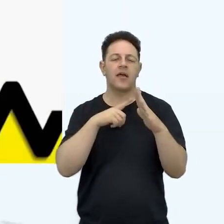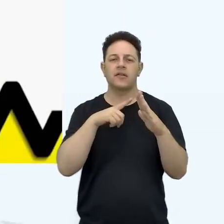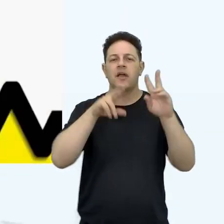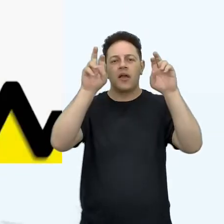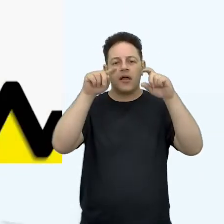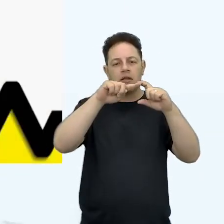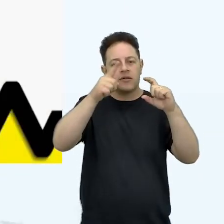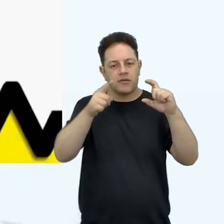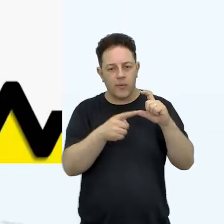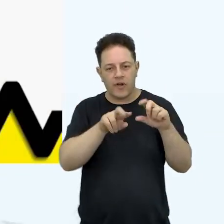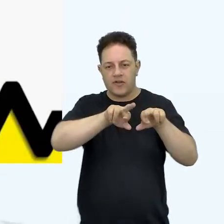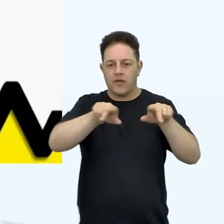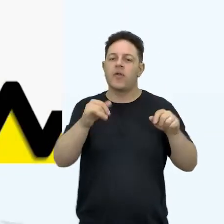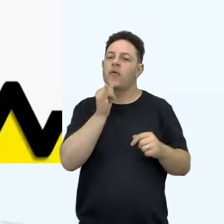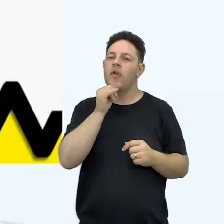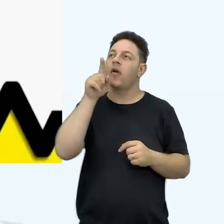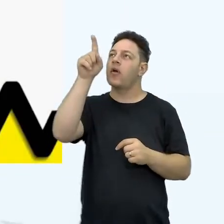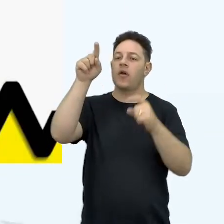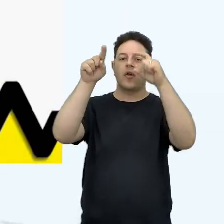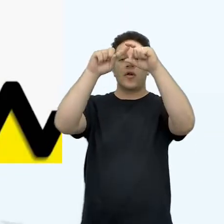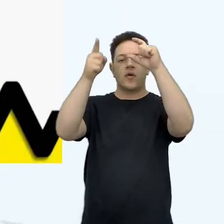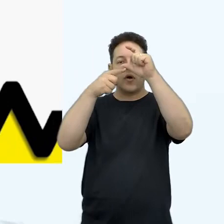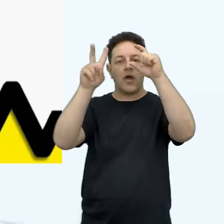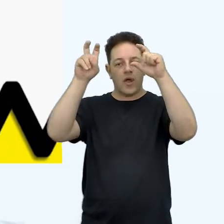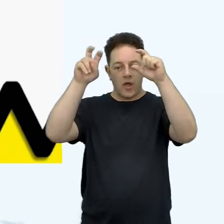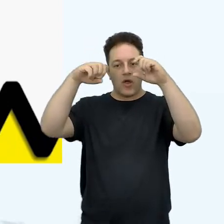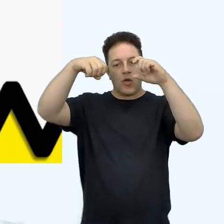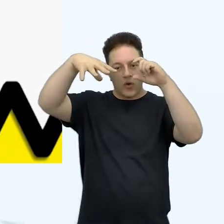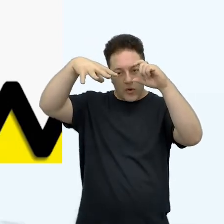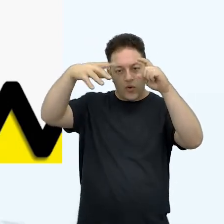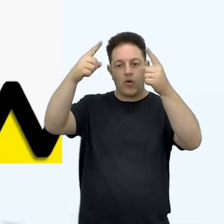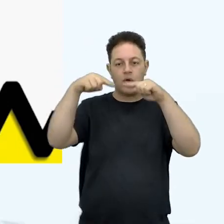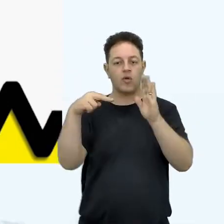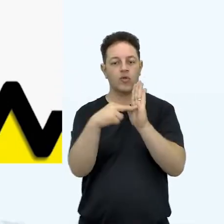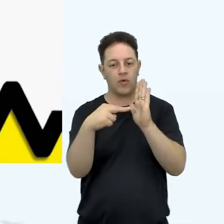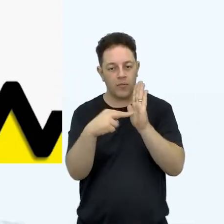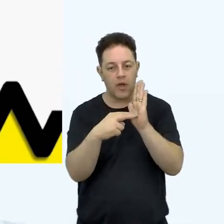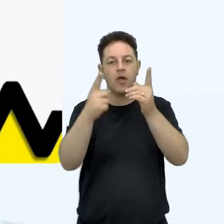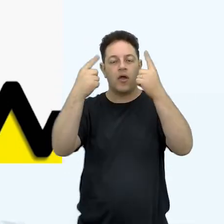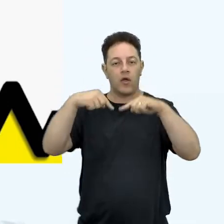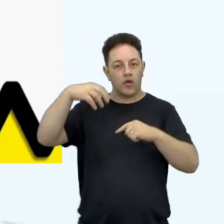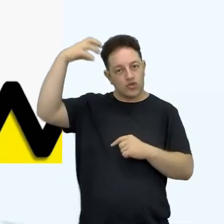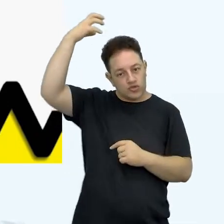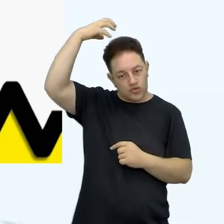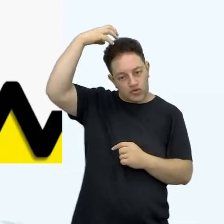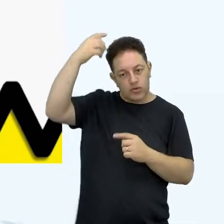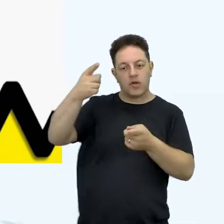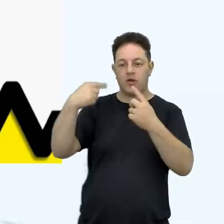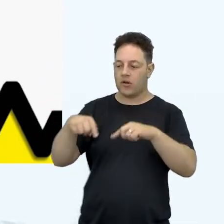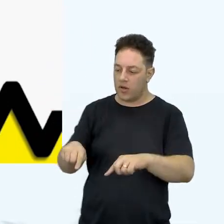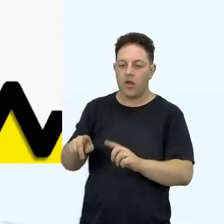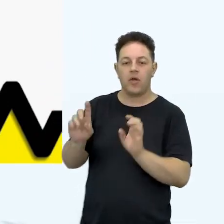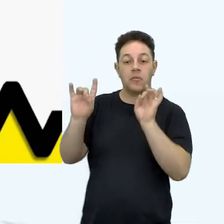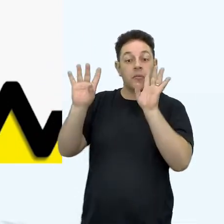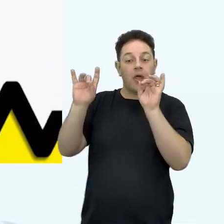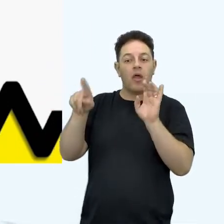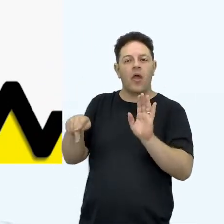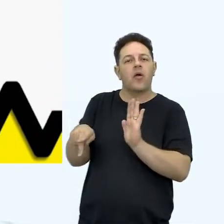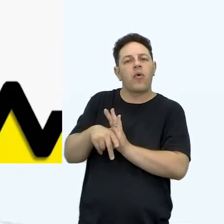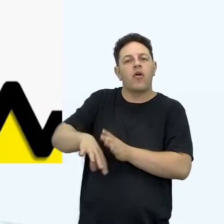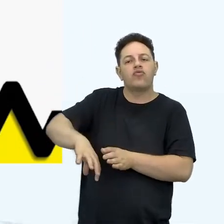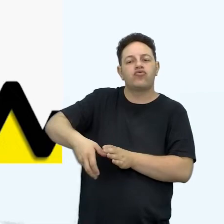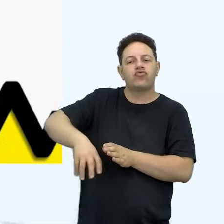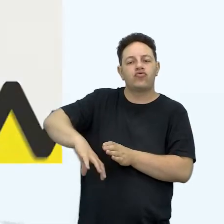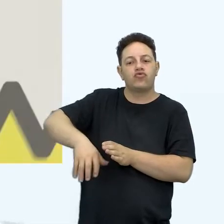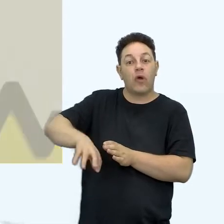circuitos. No caso que eu exemplifiquei, circuito de iluminação, tomada, um circuito para chuveiro e um circuito especial aqui que eu coloquei como